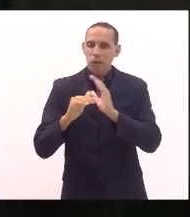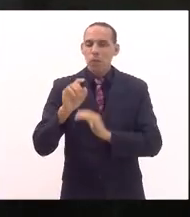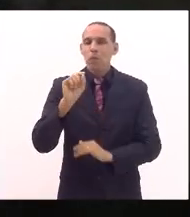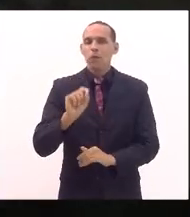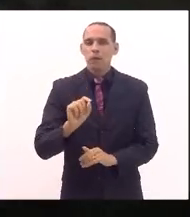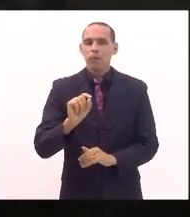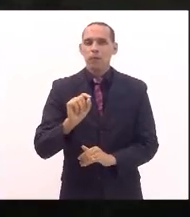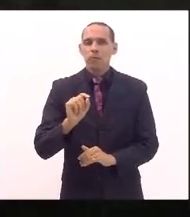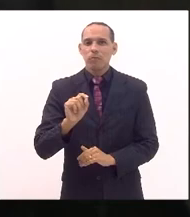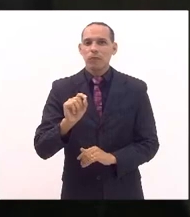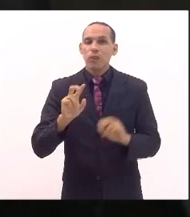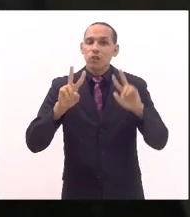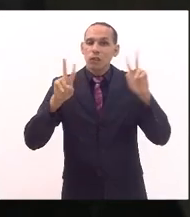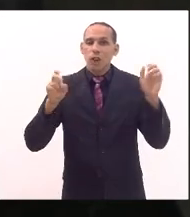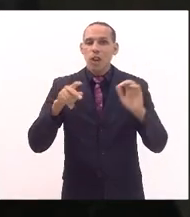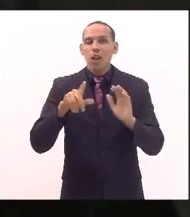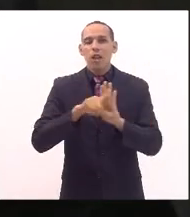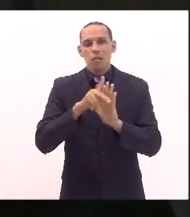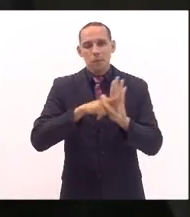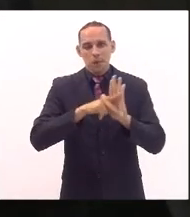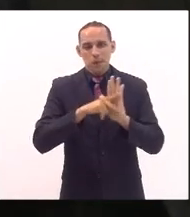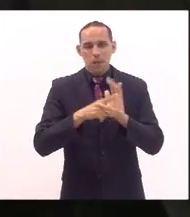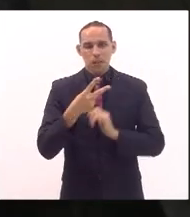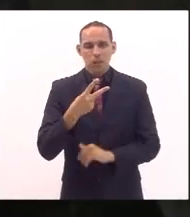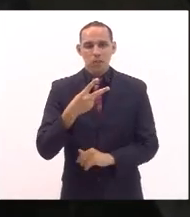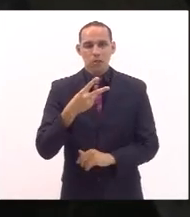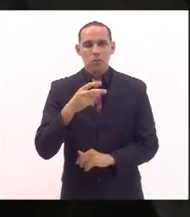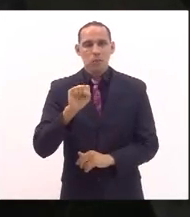tuando do projeto de lei